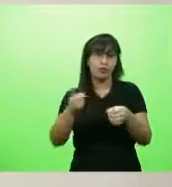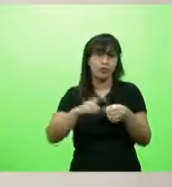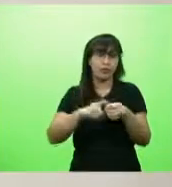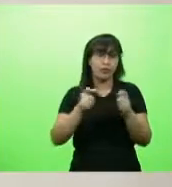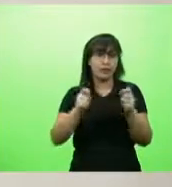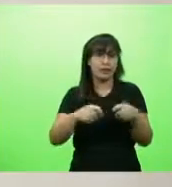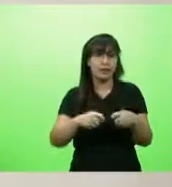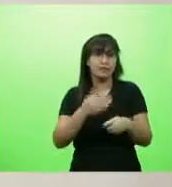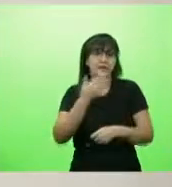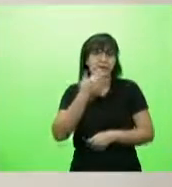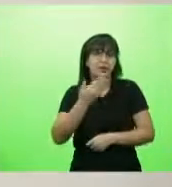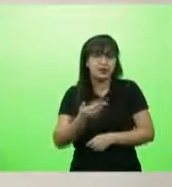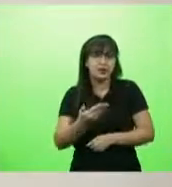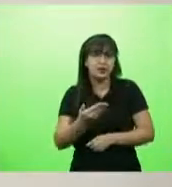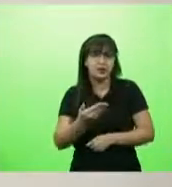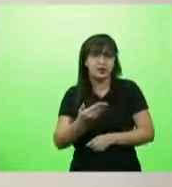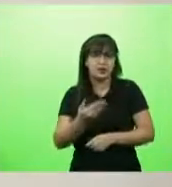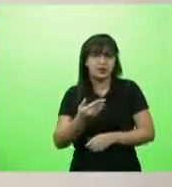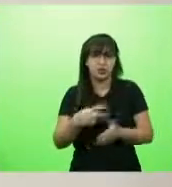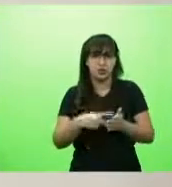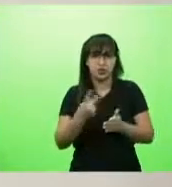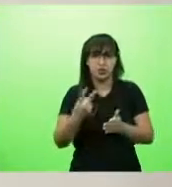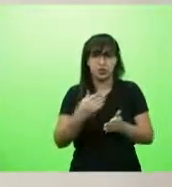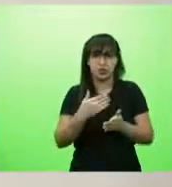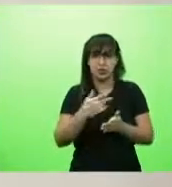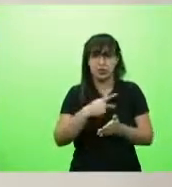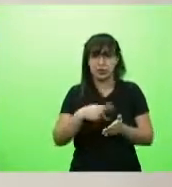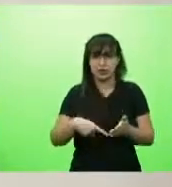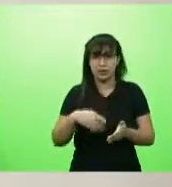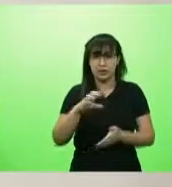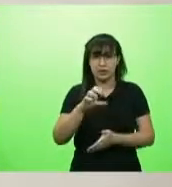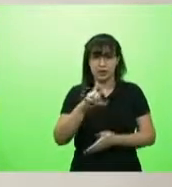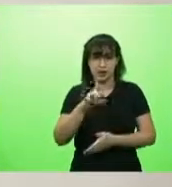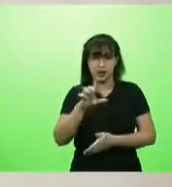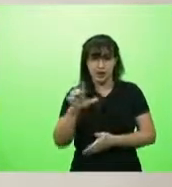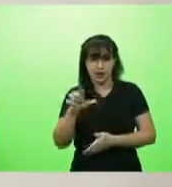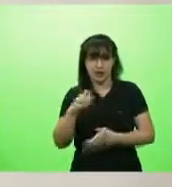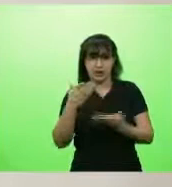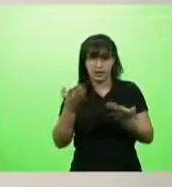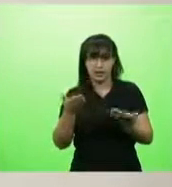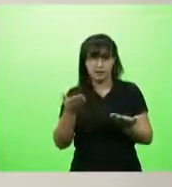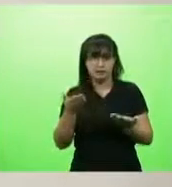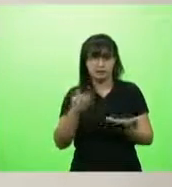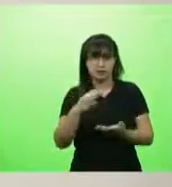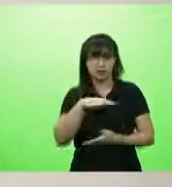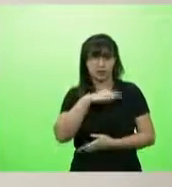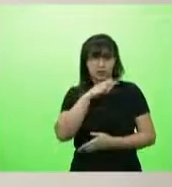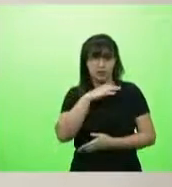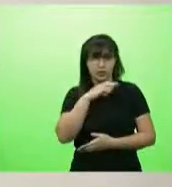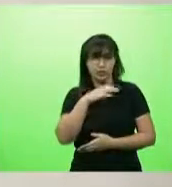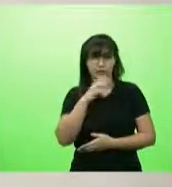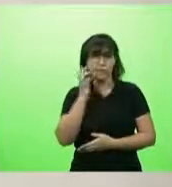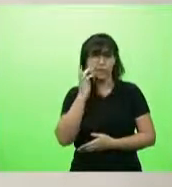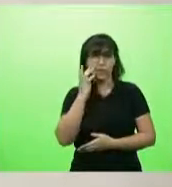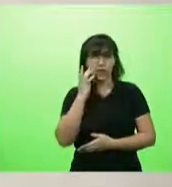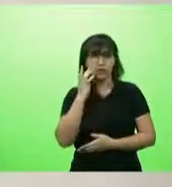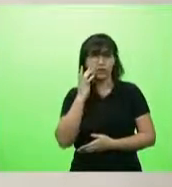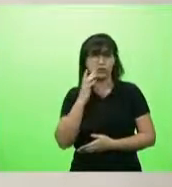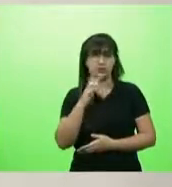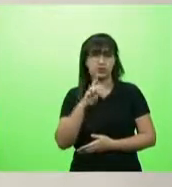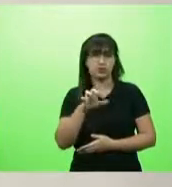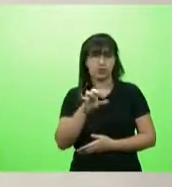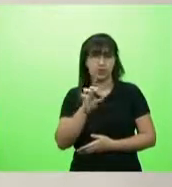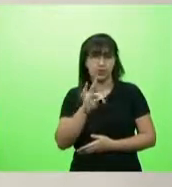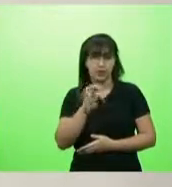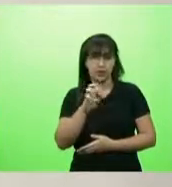como também vice-presidente da CDL lá na minha cidade de Curitibanos. E parabéns pelo assunto. Eu acho que lotéricas,